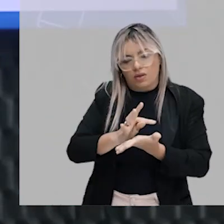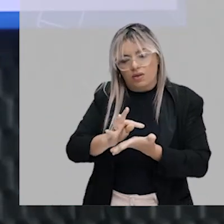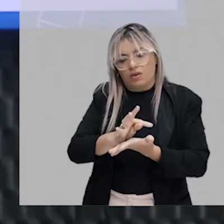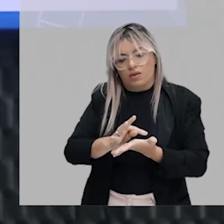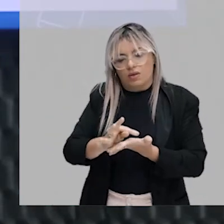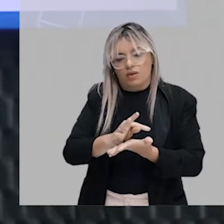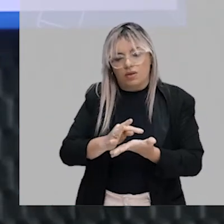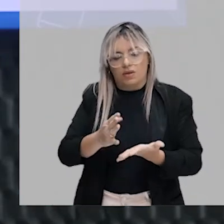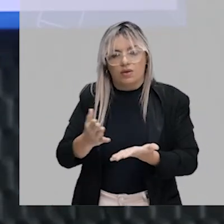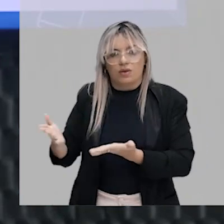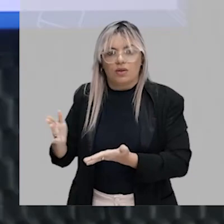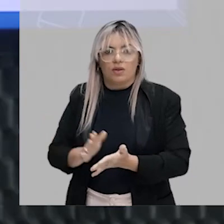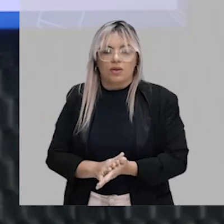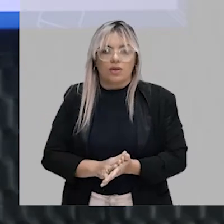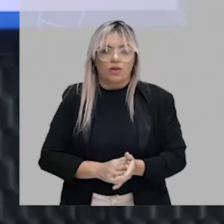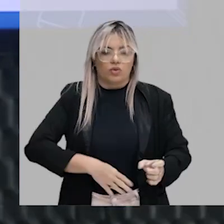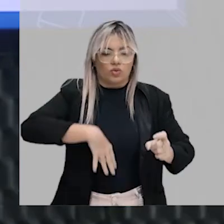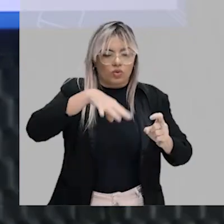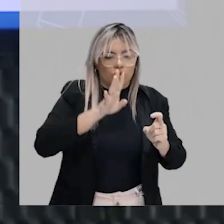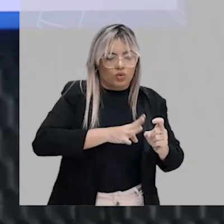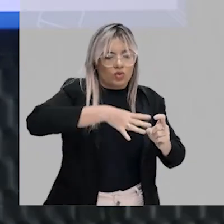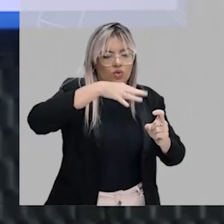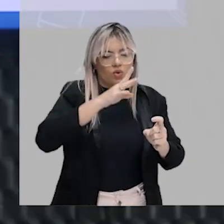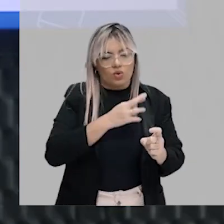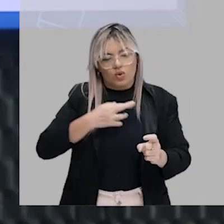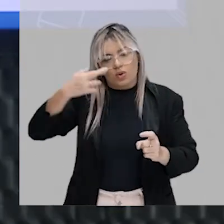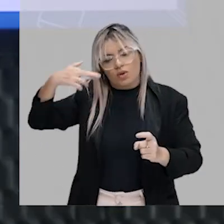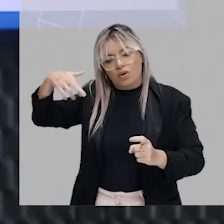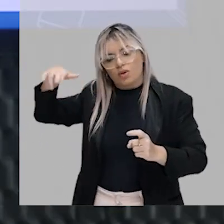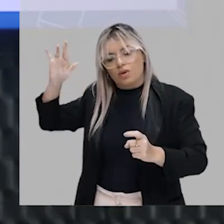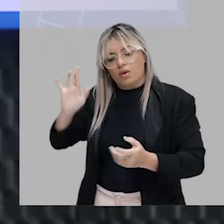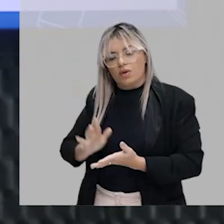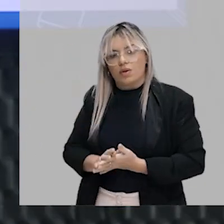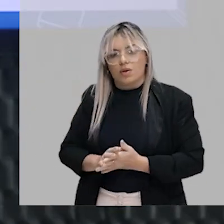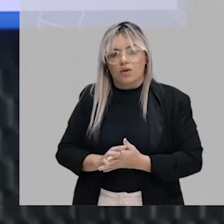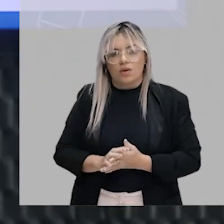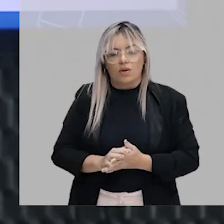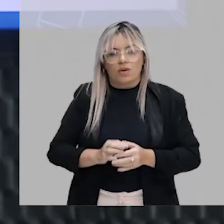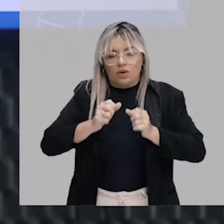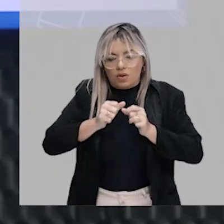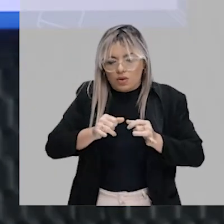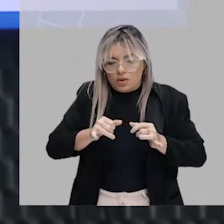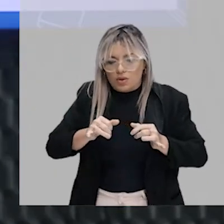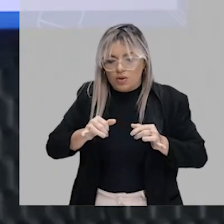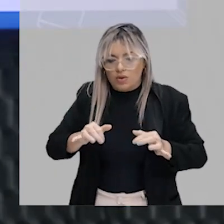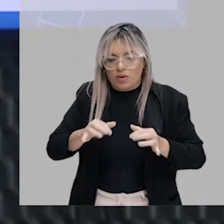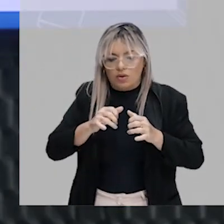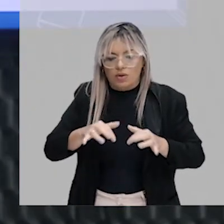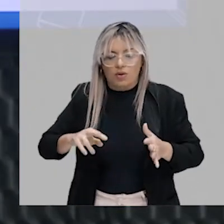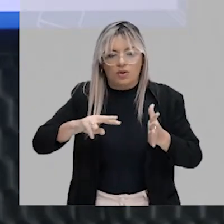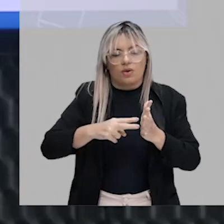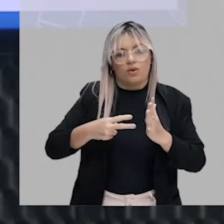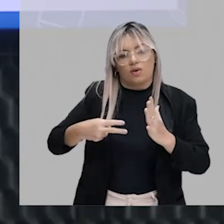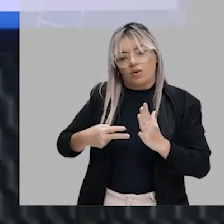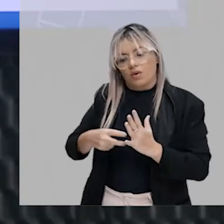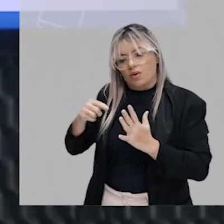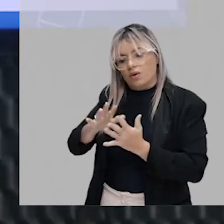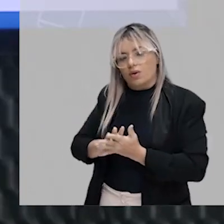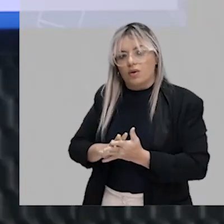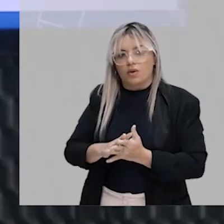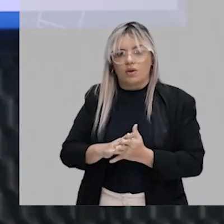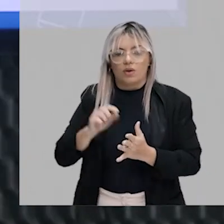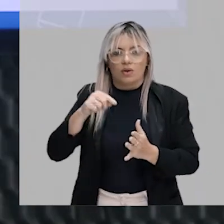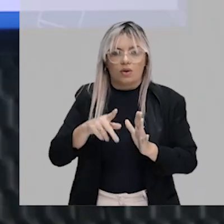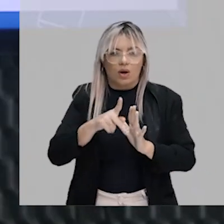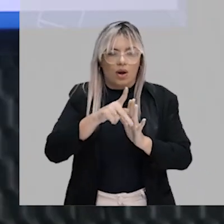teológica, é a fase dos mitos, das religiões, que expressam de forma significativa a produção